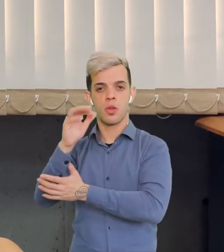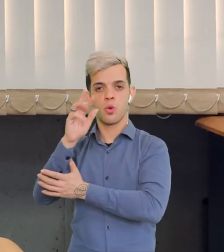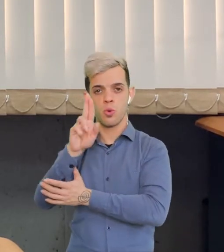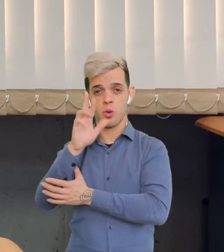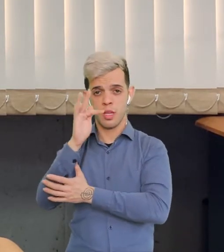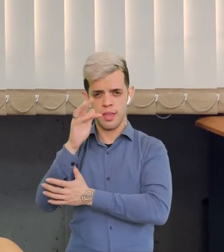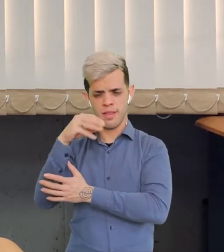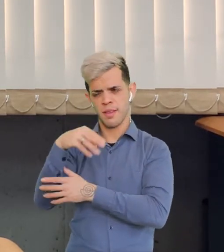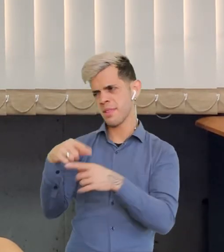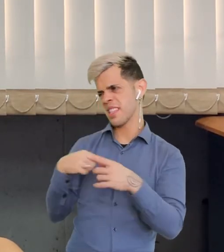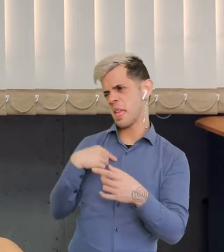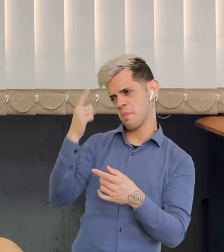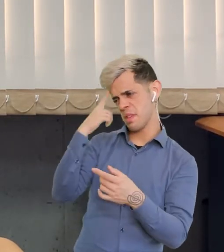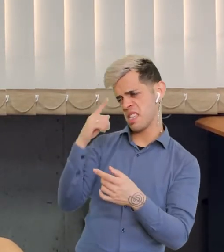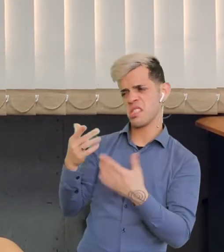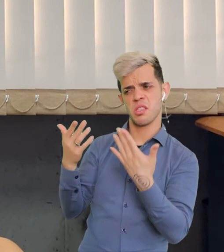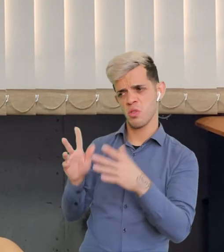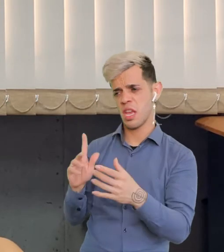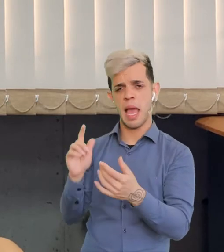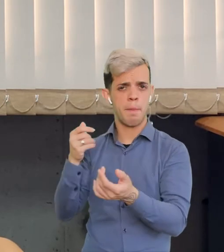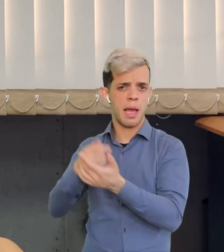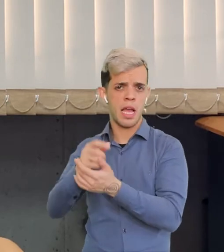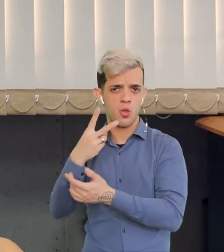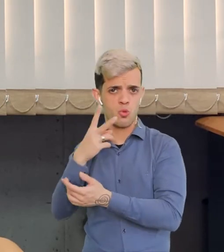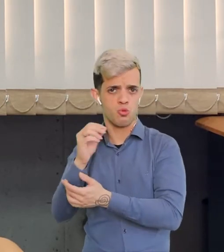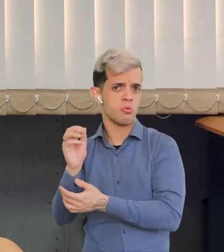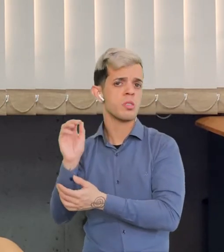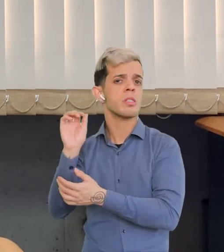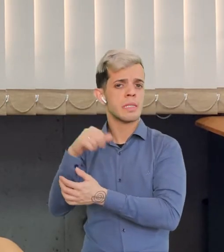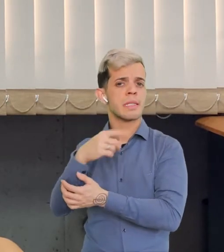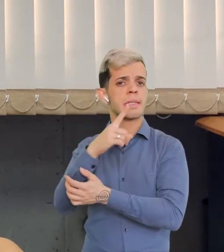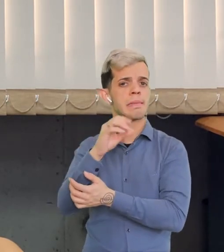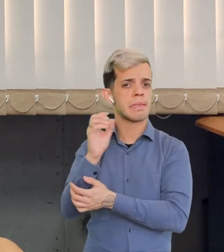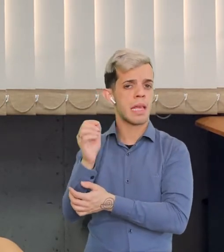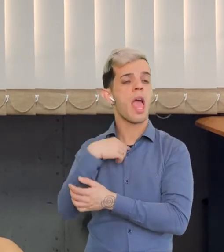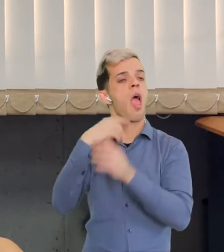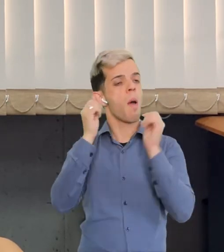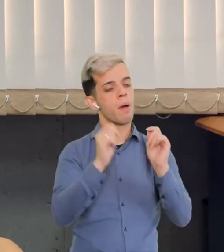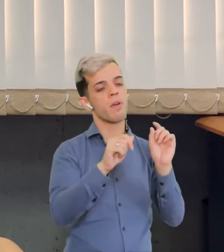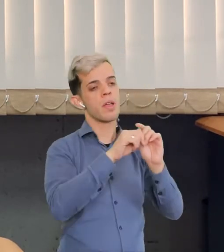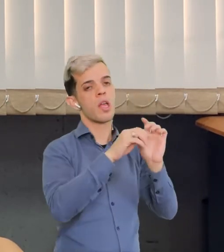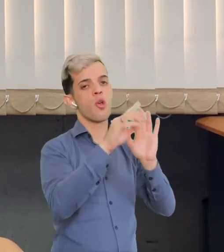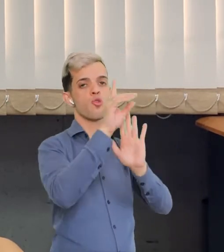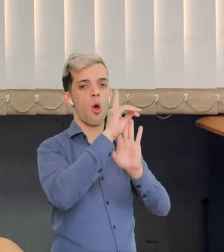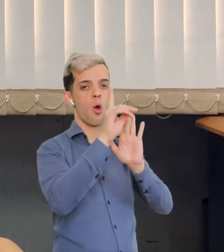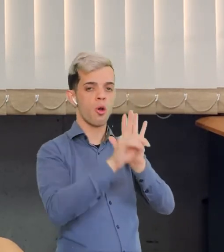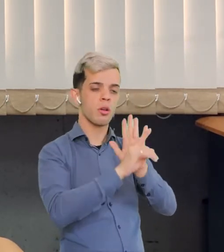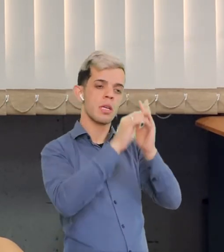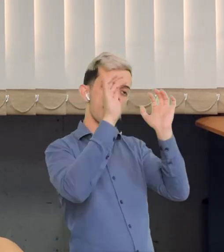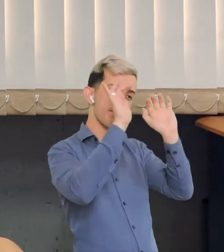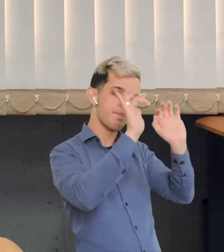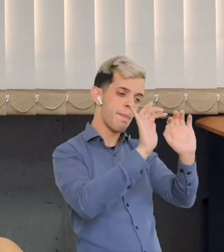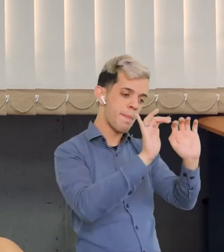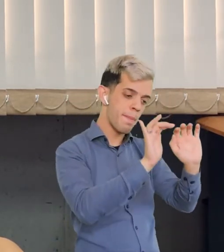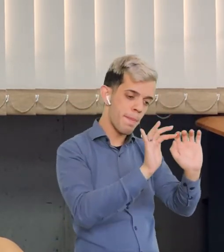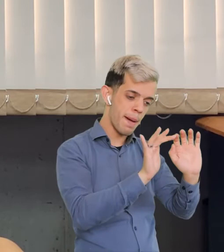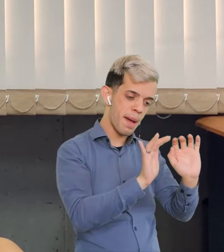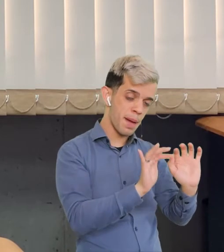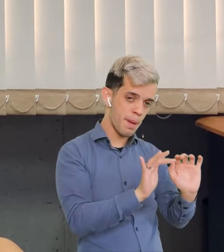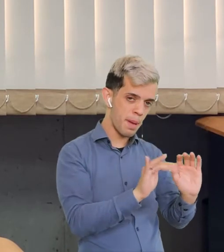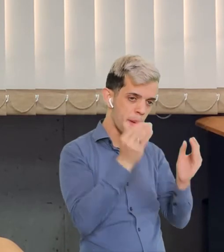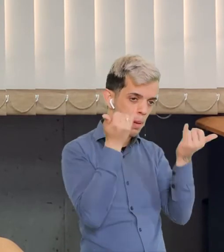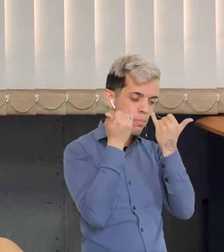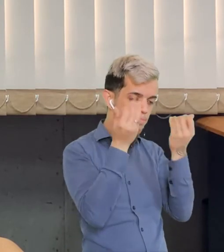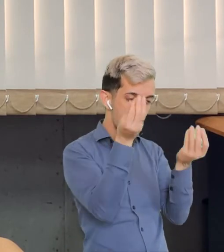que eu deva pagar uma multa de 100 UFMs, eu posso fazer um documento embasando essa minha solicitação